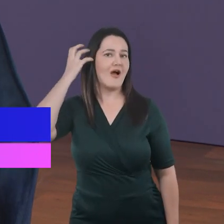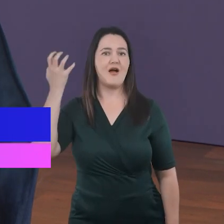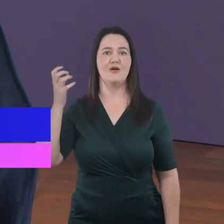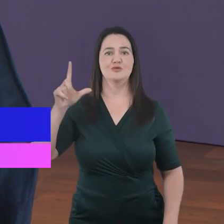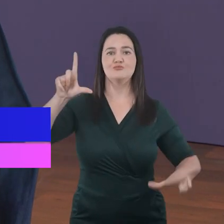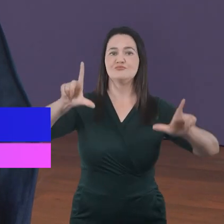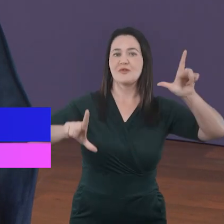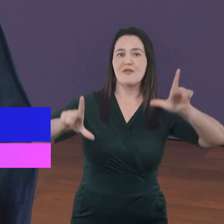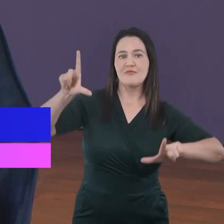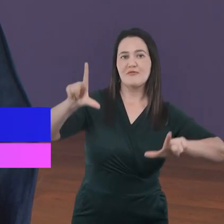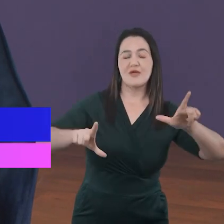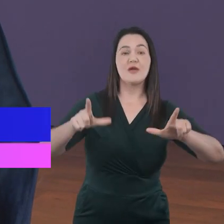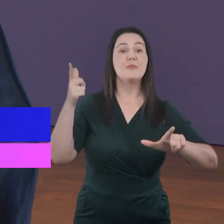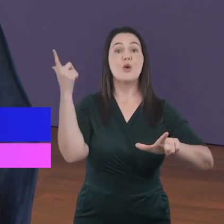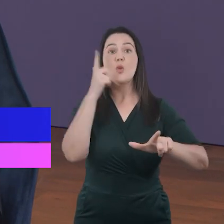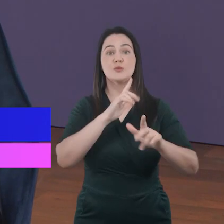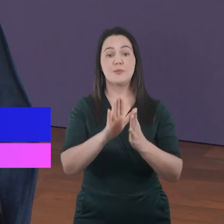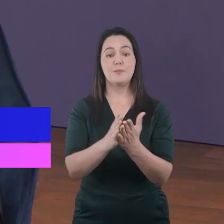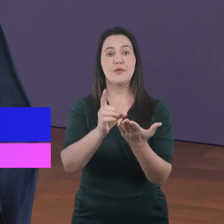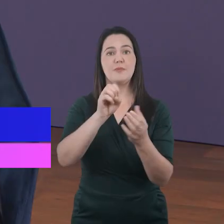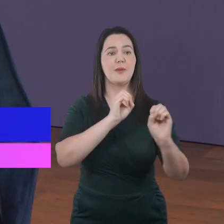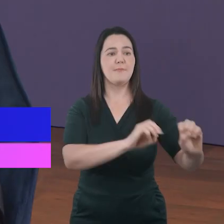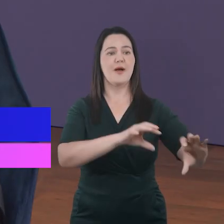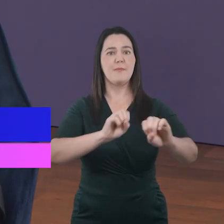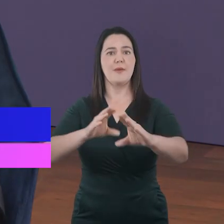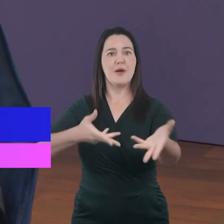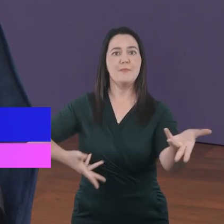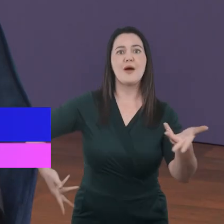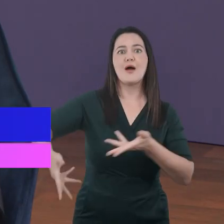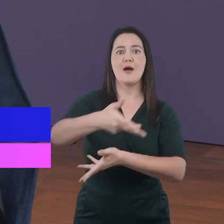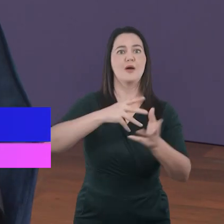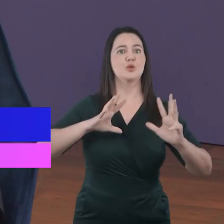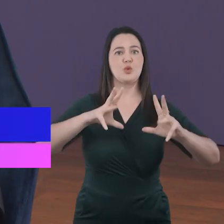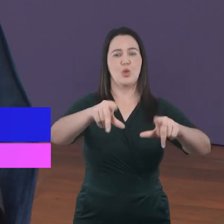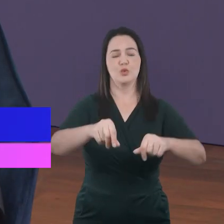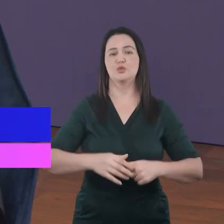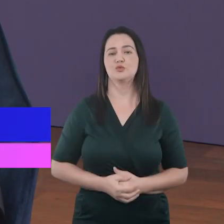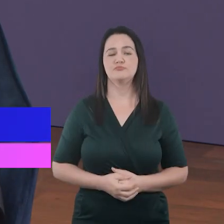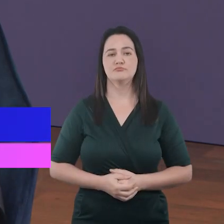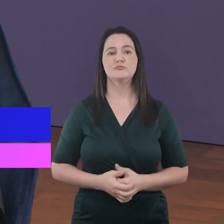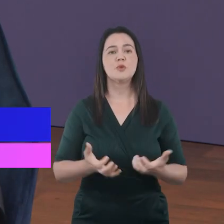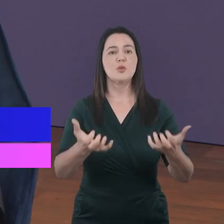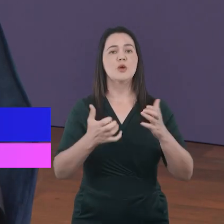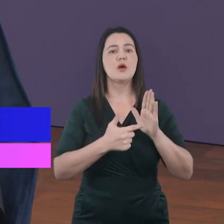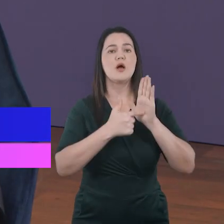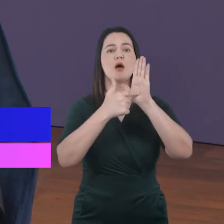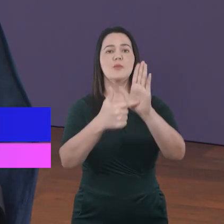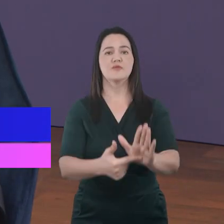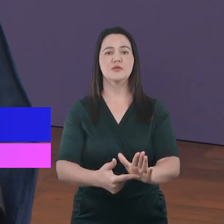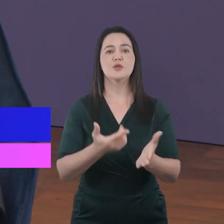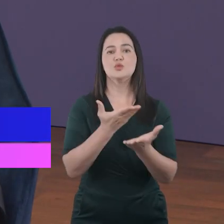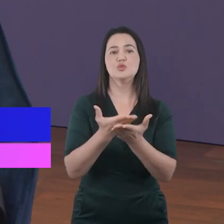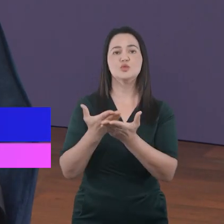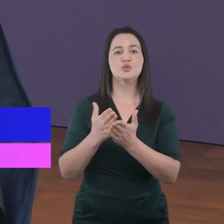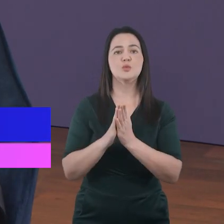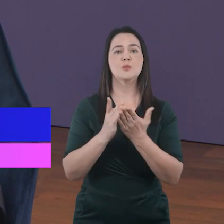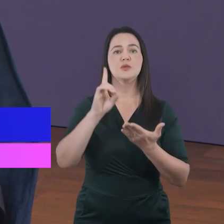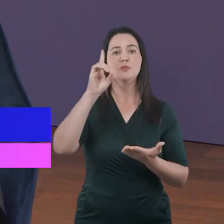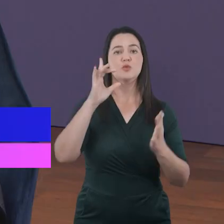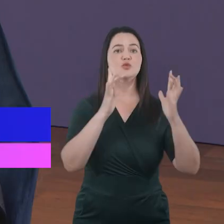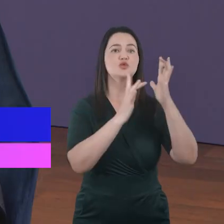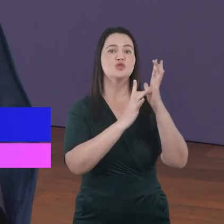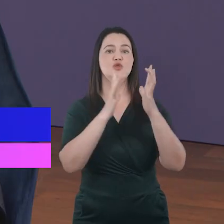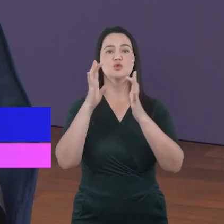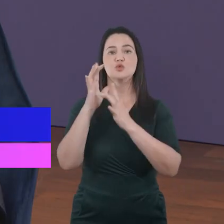internet para ensinar para as pessoas a palavra de Deus. E dentre os materiais que nós temos na escola bíblica, eu quero apresentar para